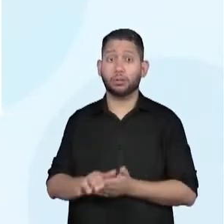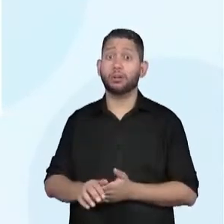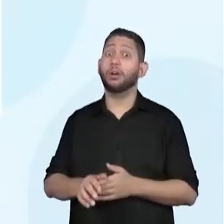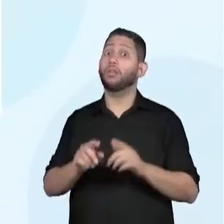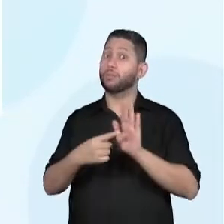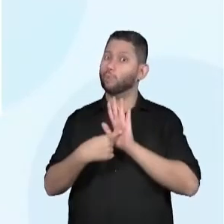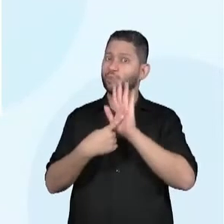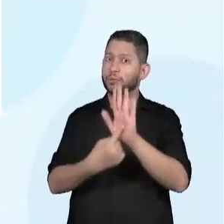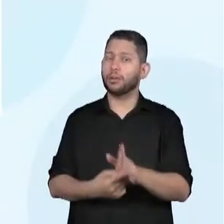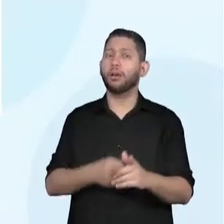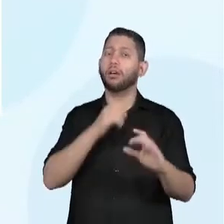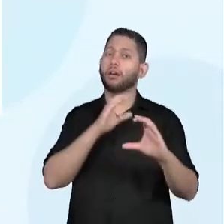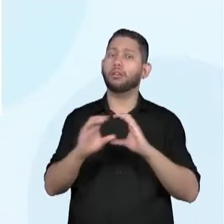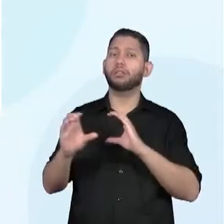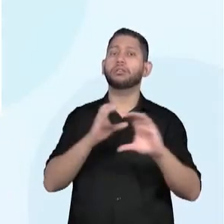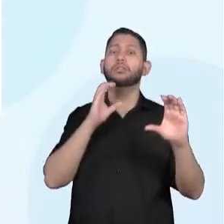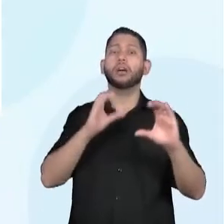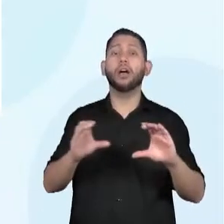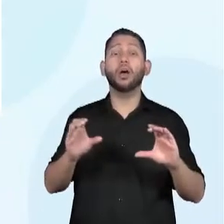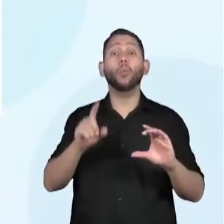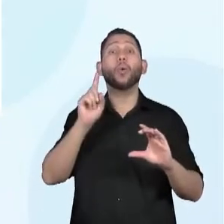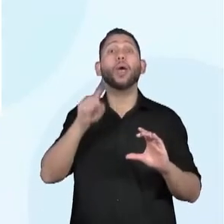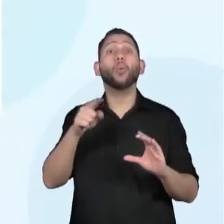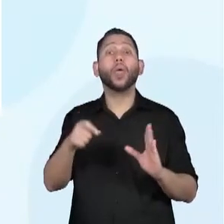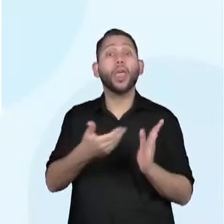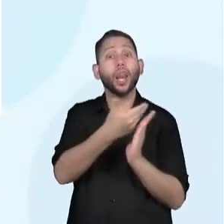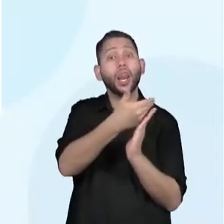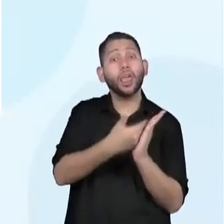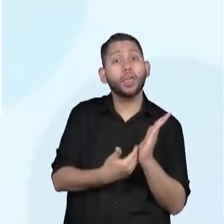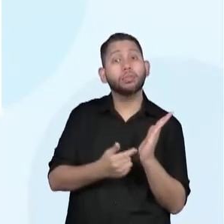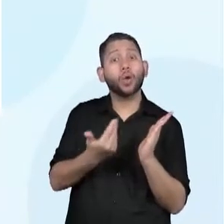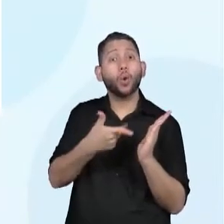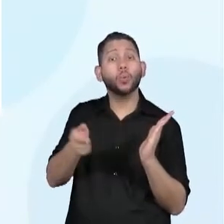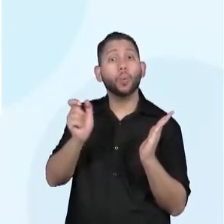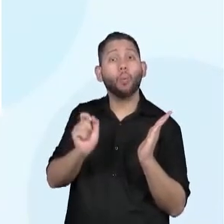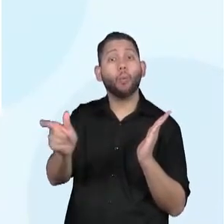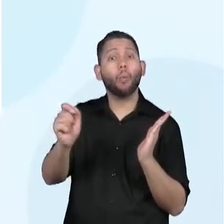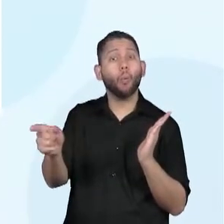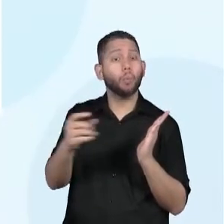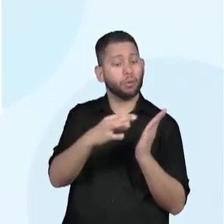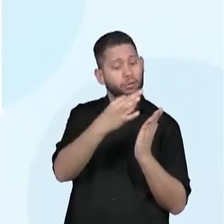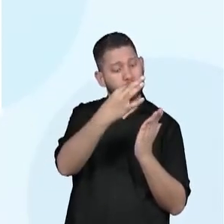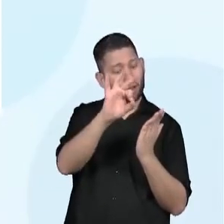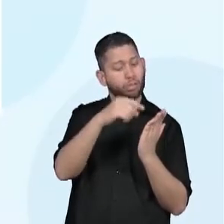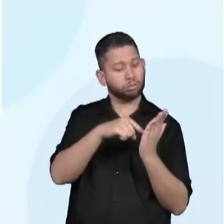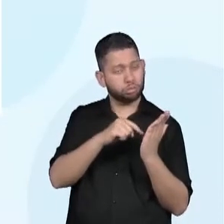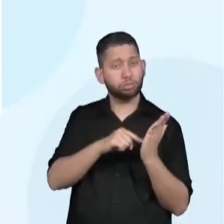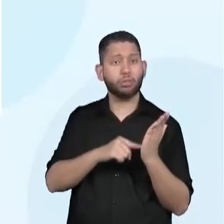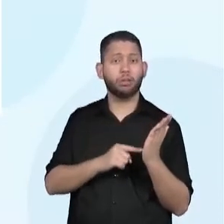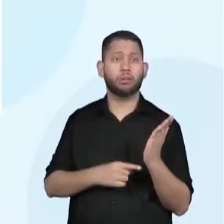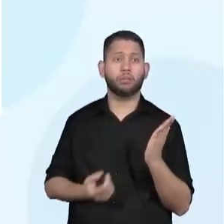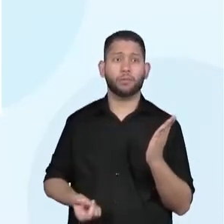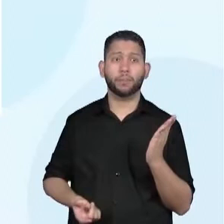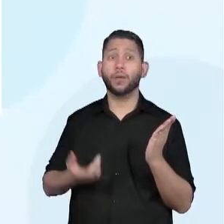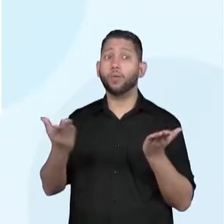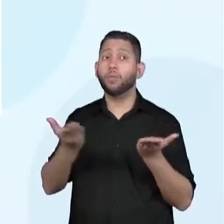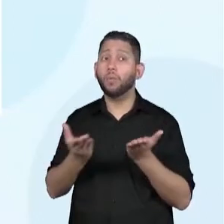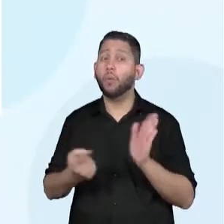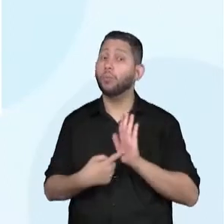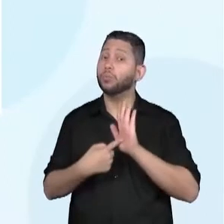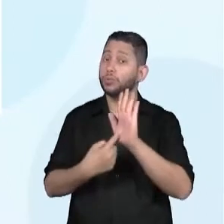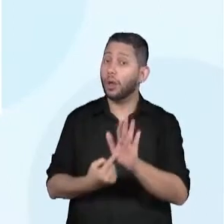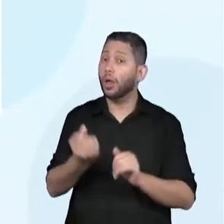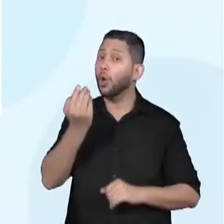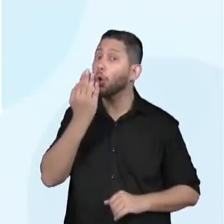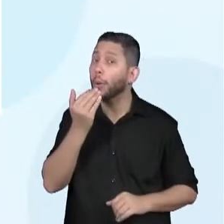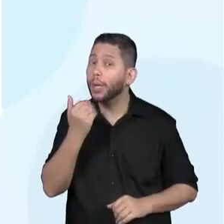a cantiga da lista de compras. And we'll learn many new words related to food and